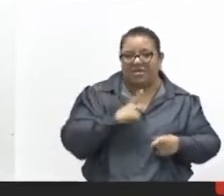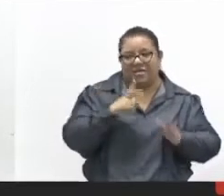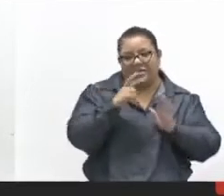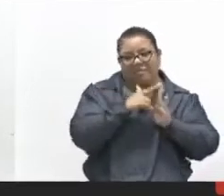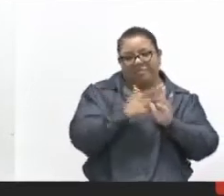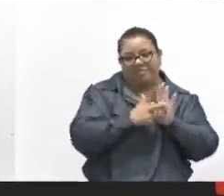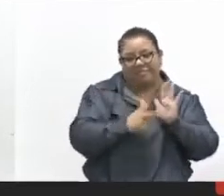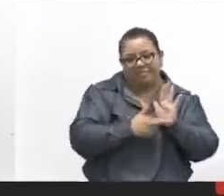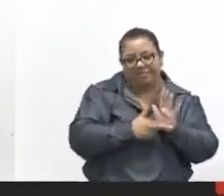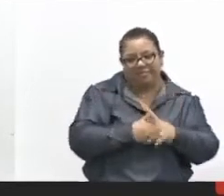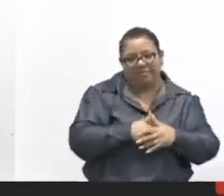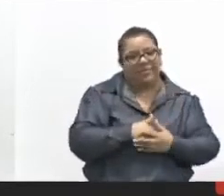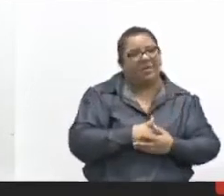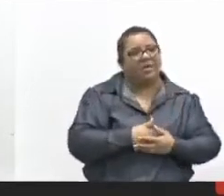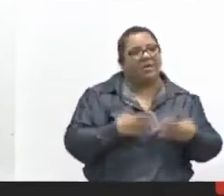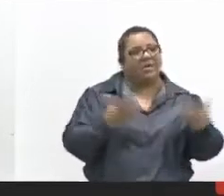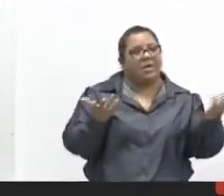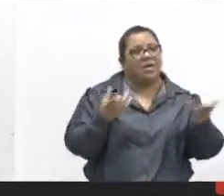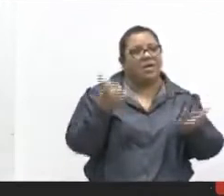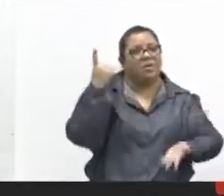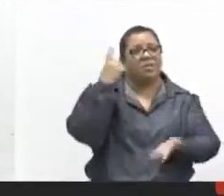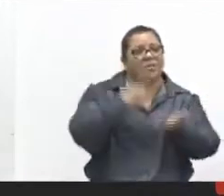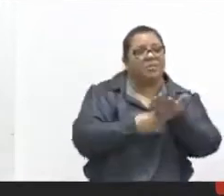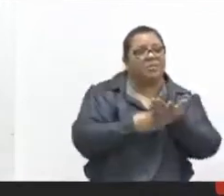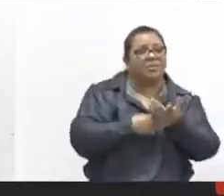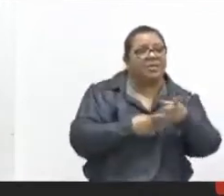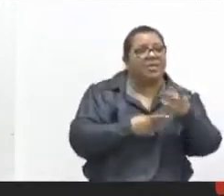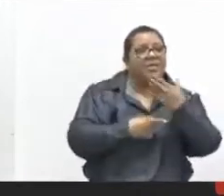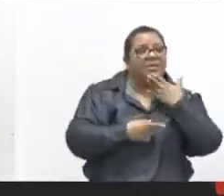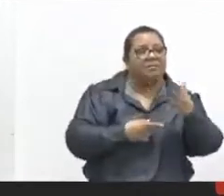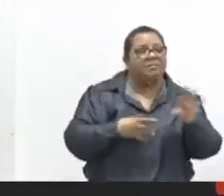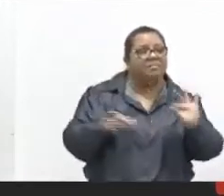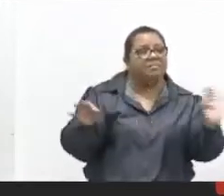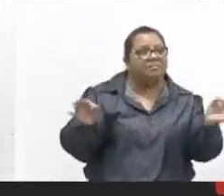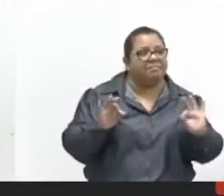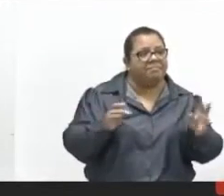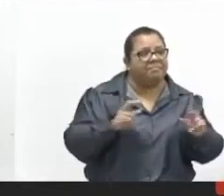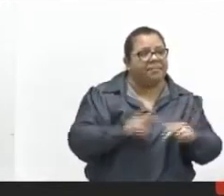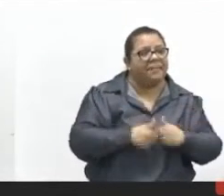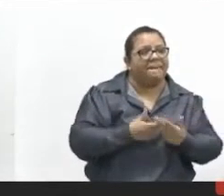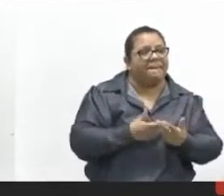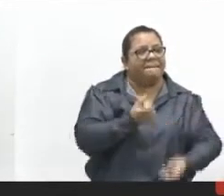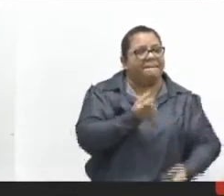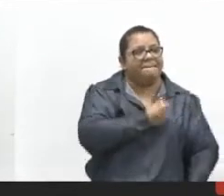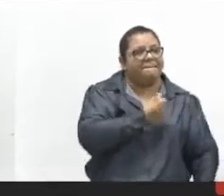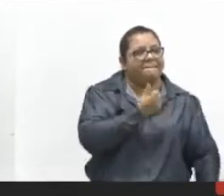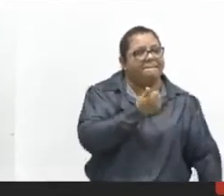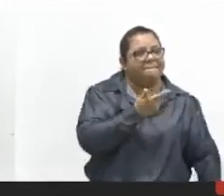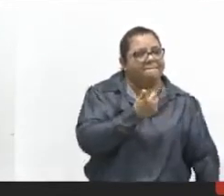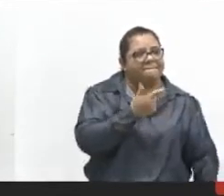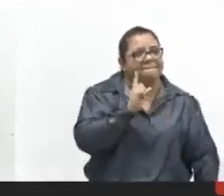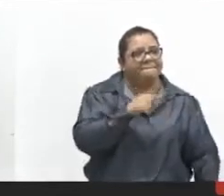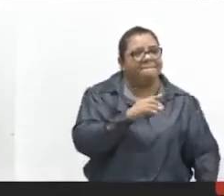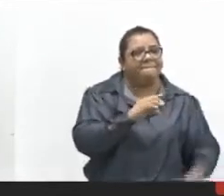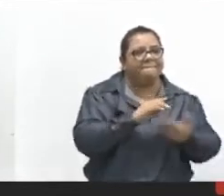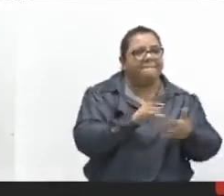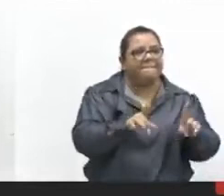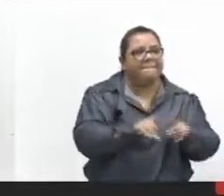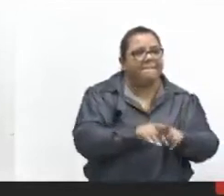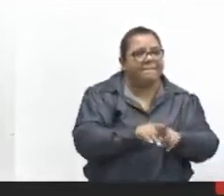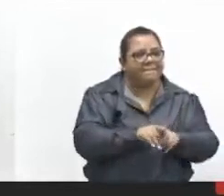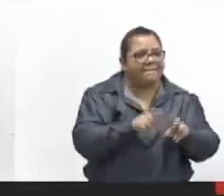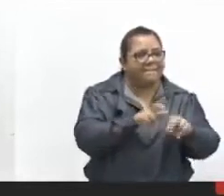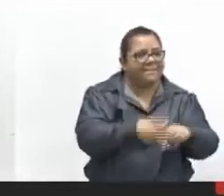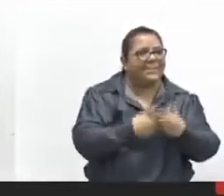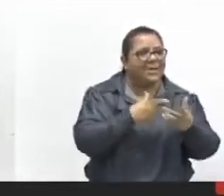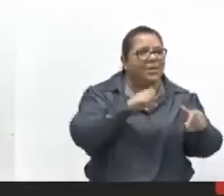resoluções, né, e comprovação de não atendimento da cláusula do elencados no artigo 12, que é a questão financeira. Isso aí também é passível de